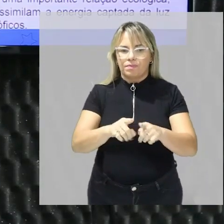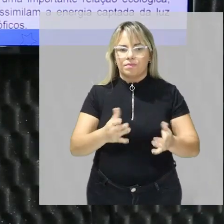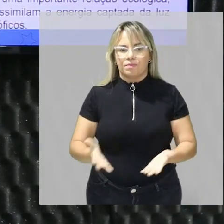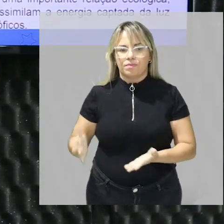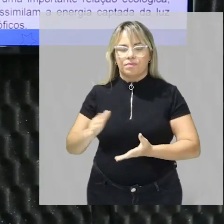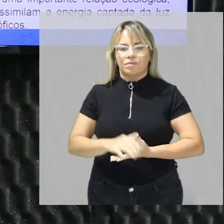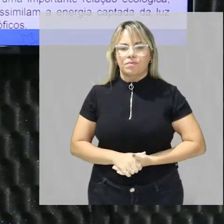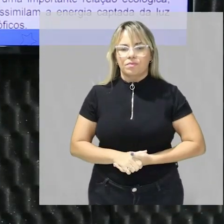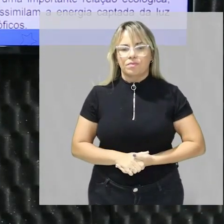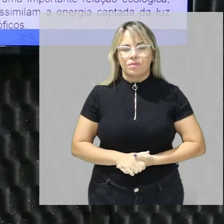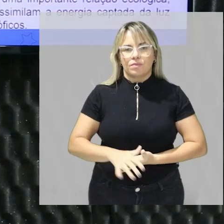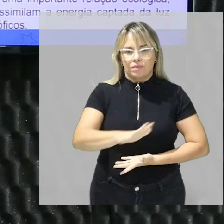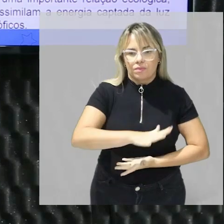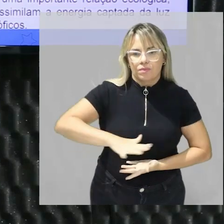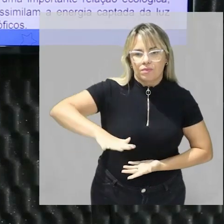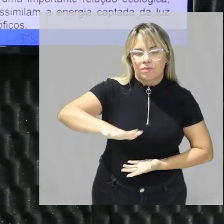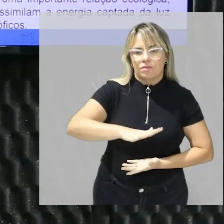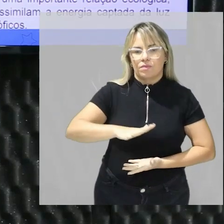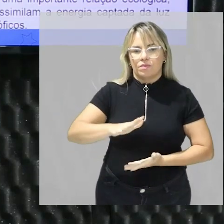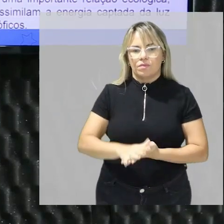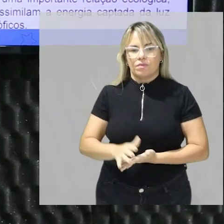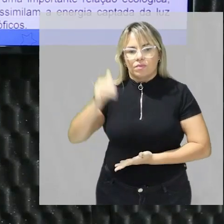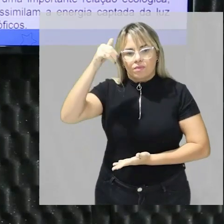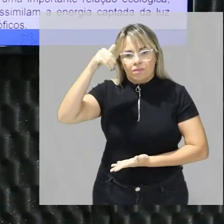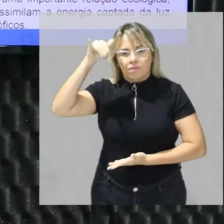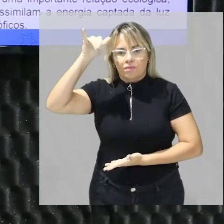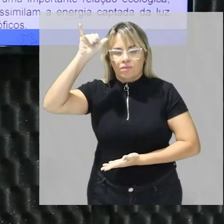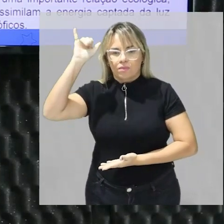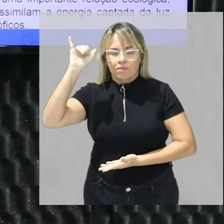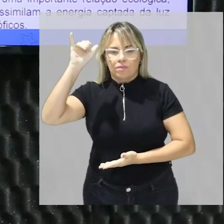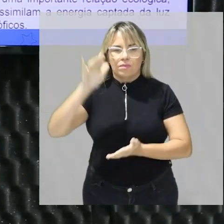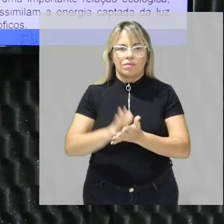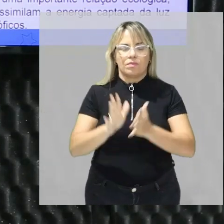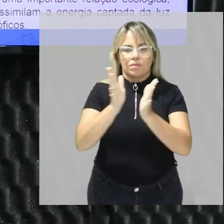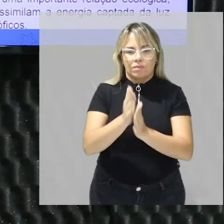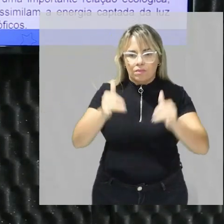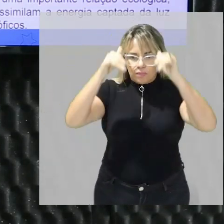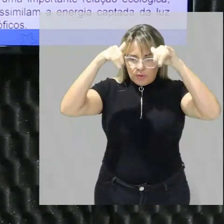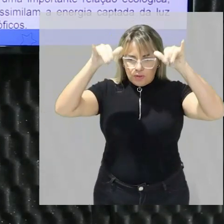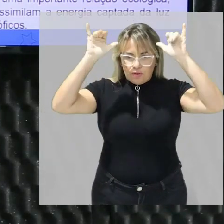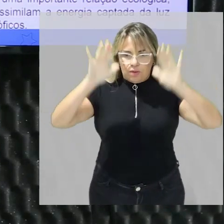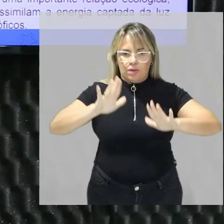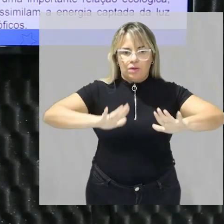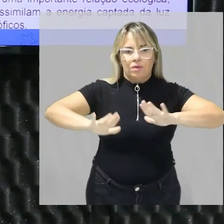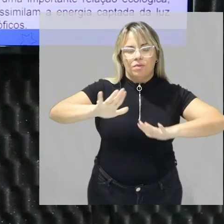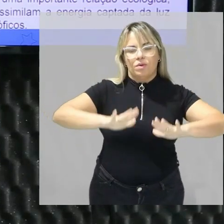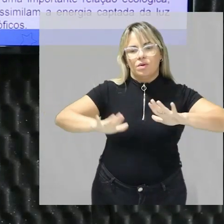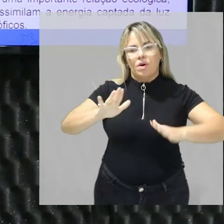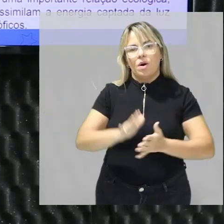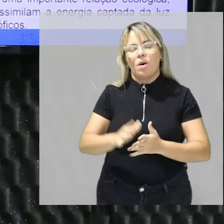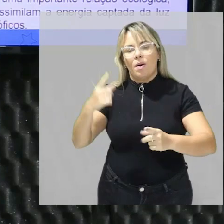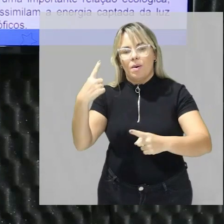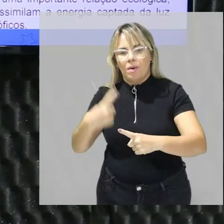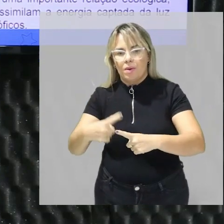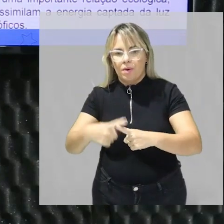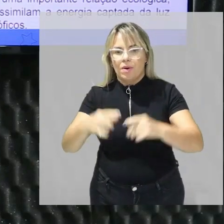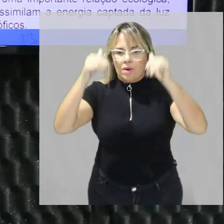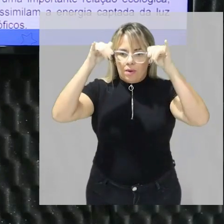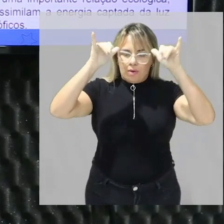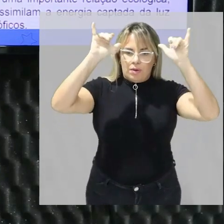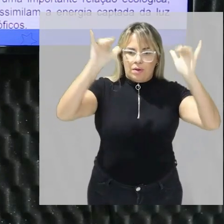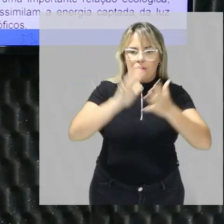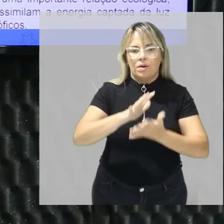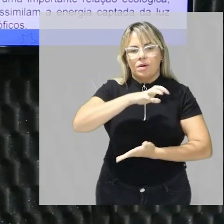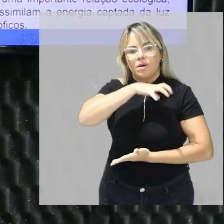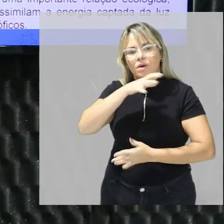setor, a maior concentração de gado é empregada por bubalinocultura, em razão de os búfalos serem